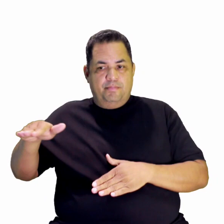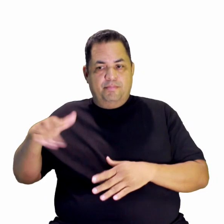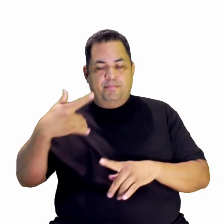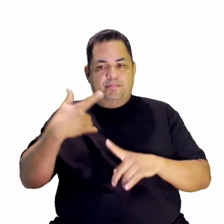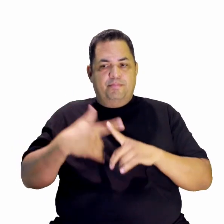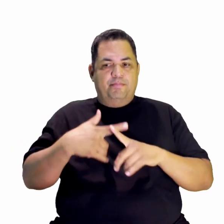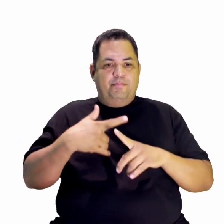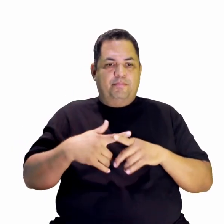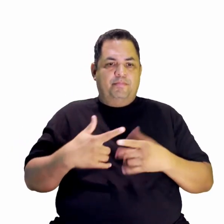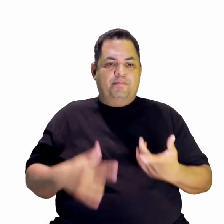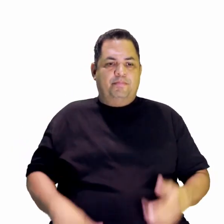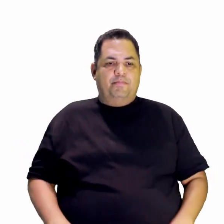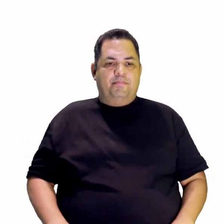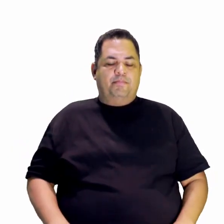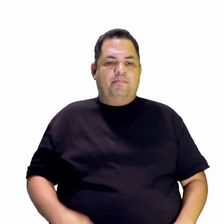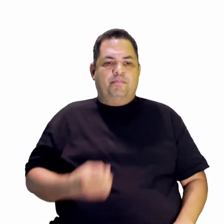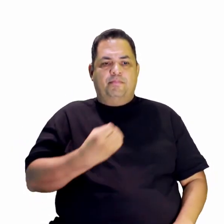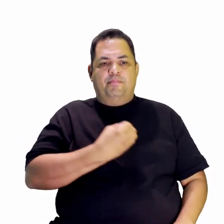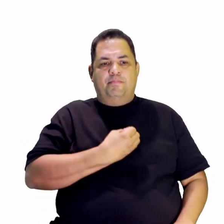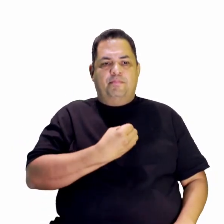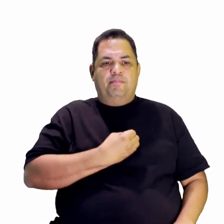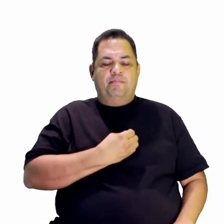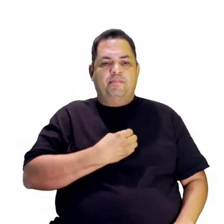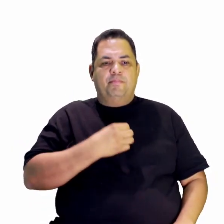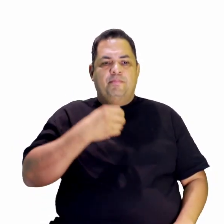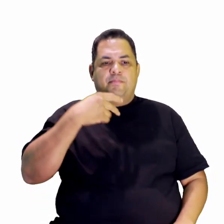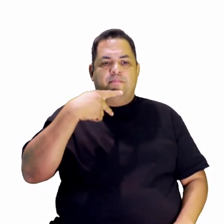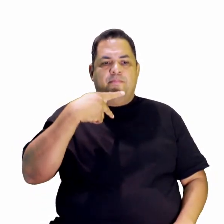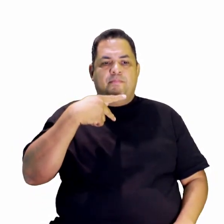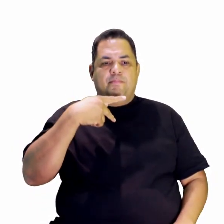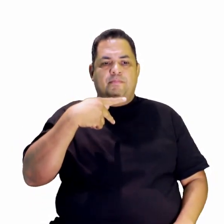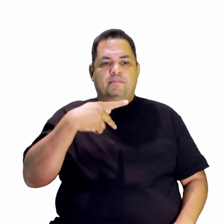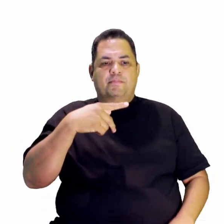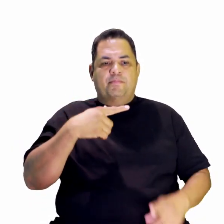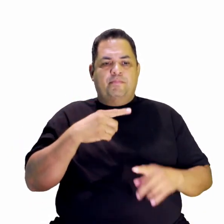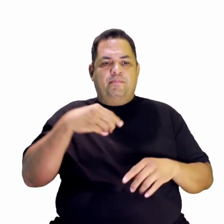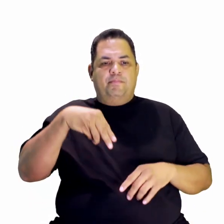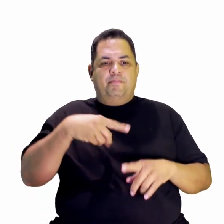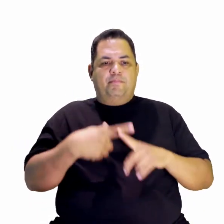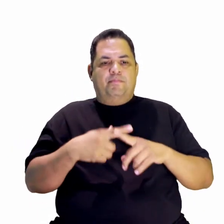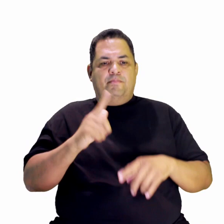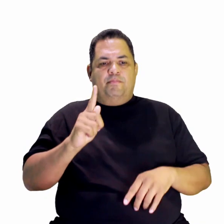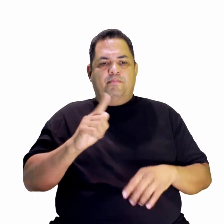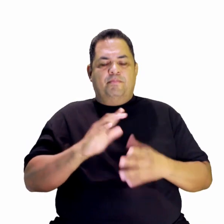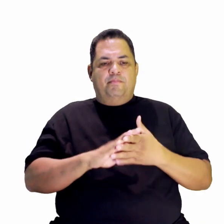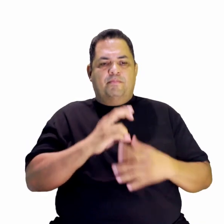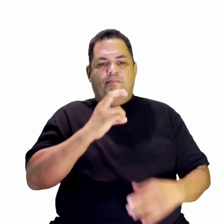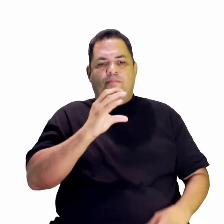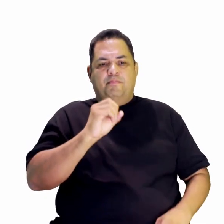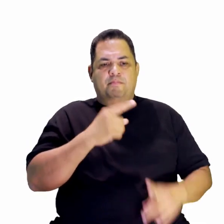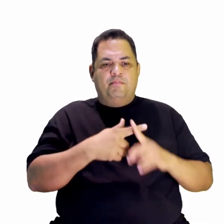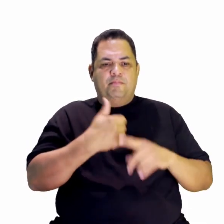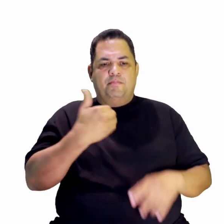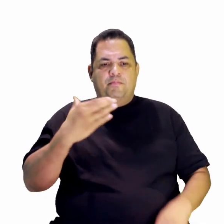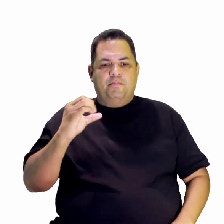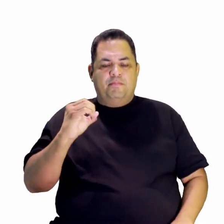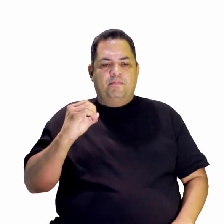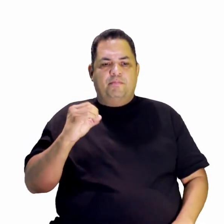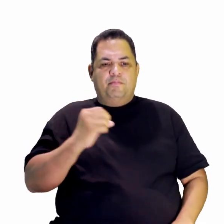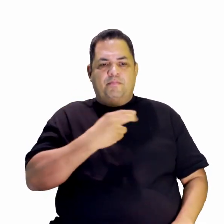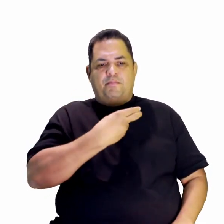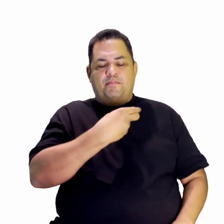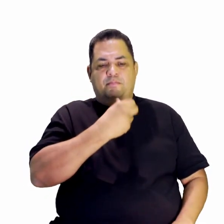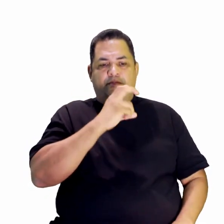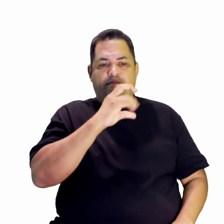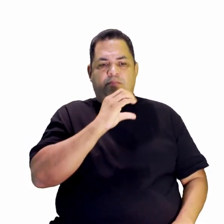isso. Numericamente falando, se peso é massa vezes gravidade, 50 vezes 10 é o peso, 500